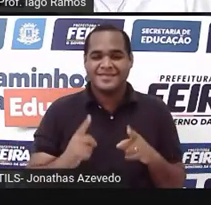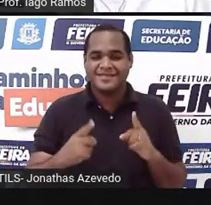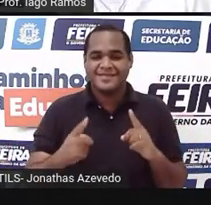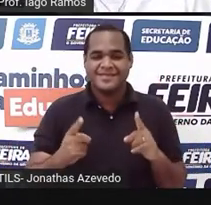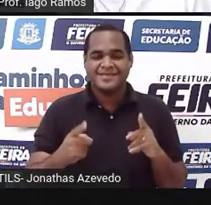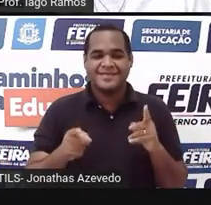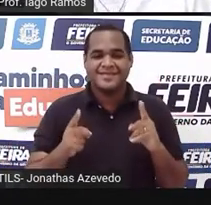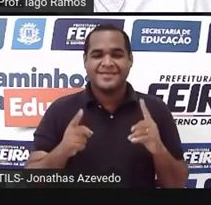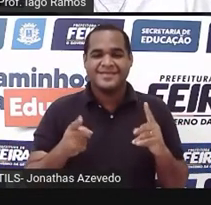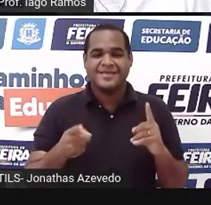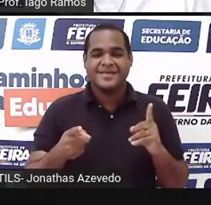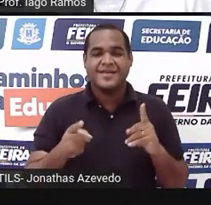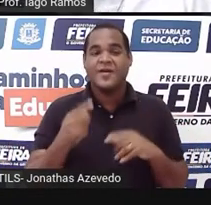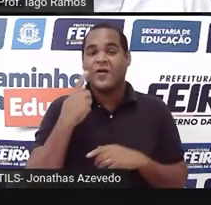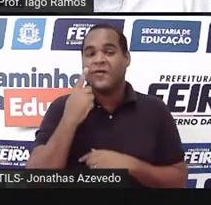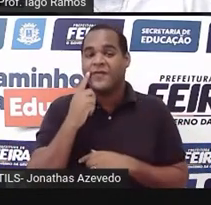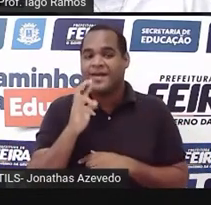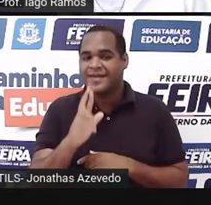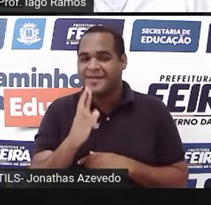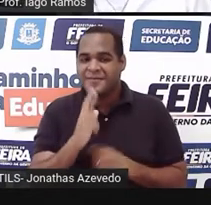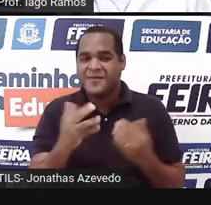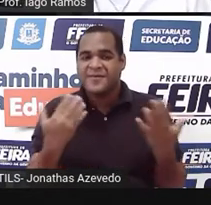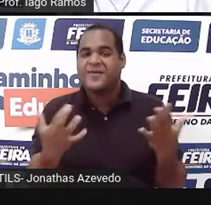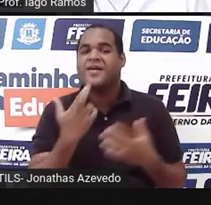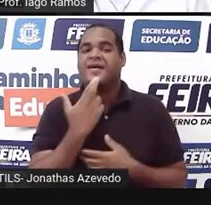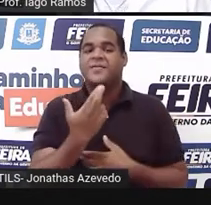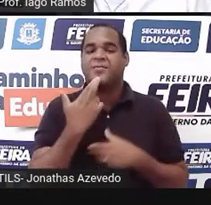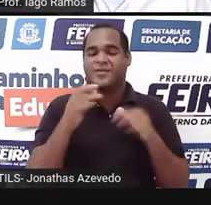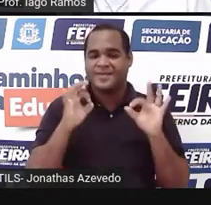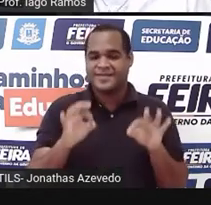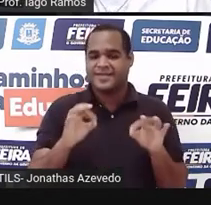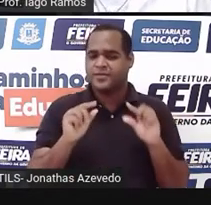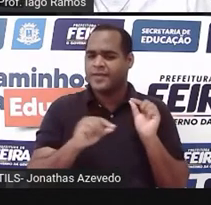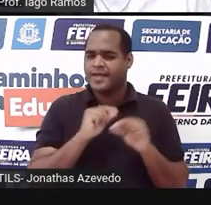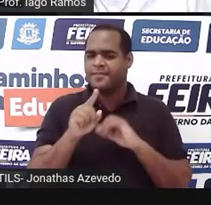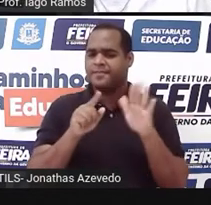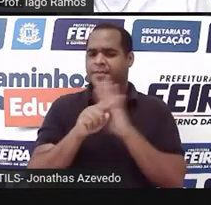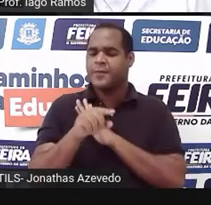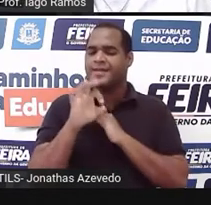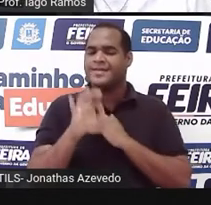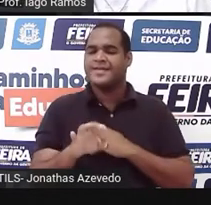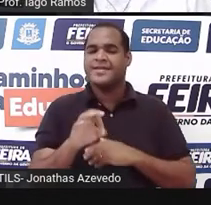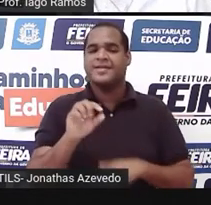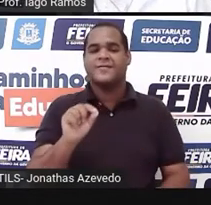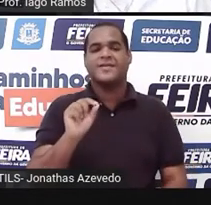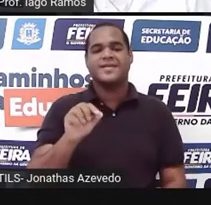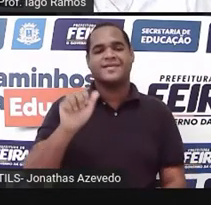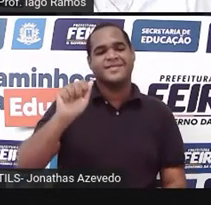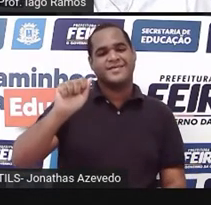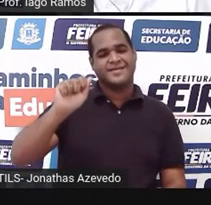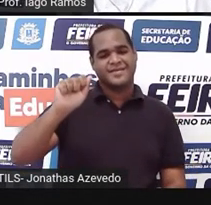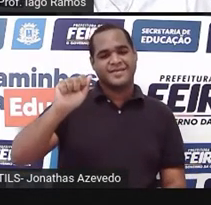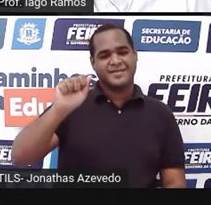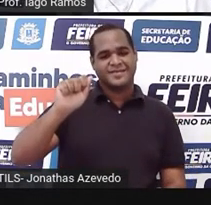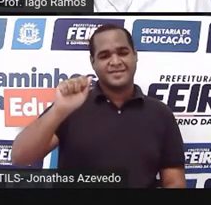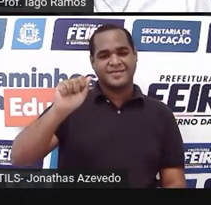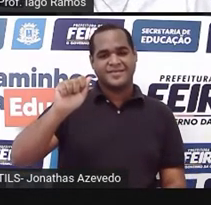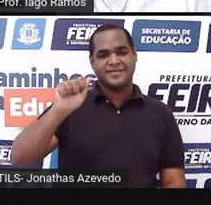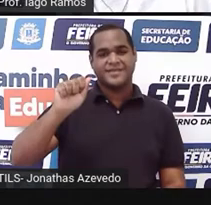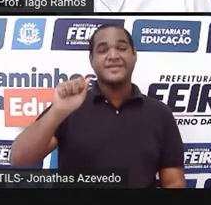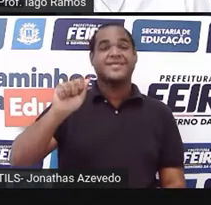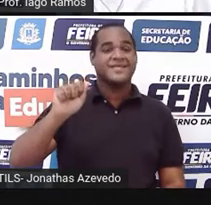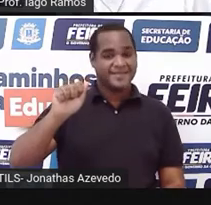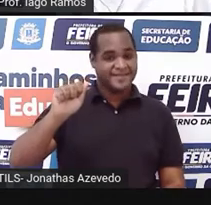E lá vamos nós a resposta correta Aliás a pergunta correta é a pergunta da letra